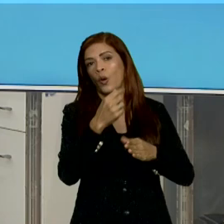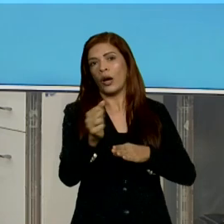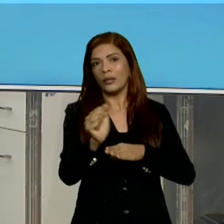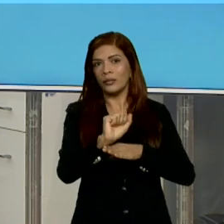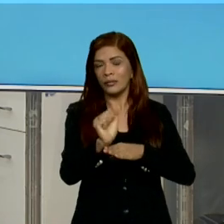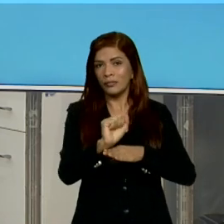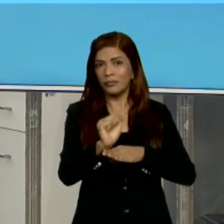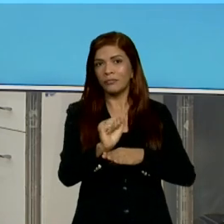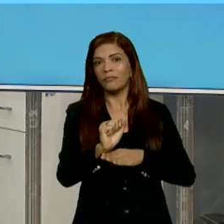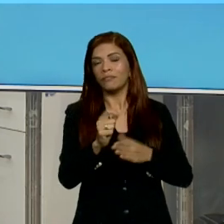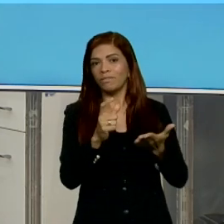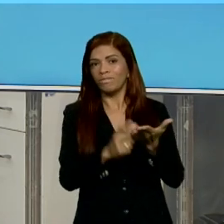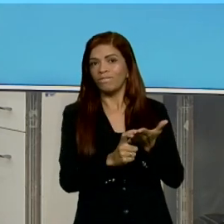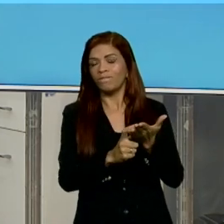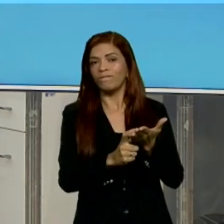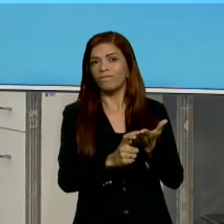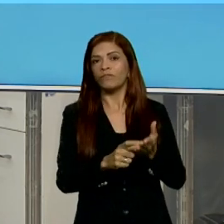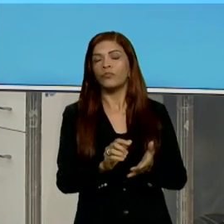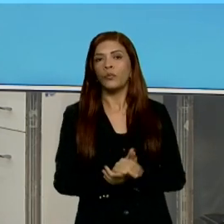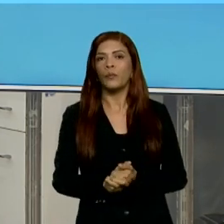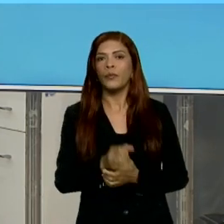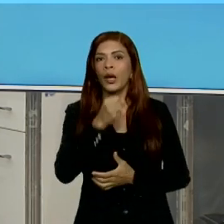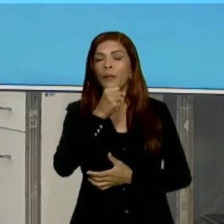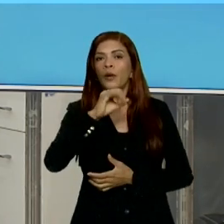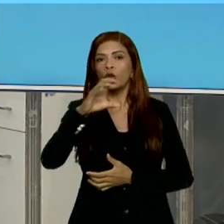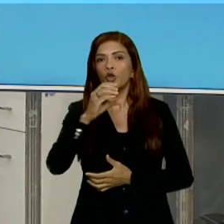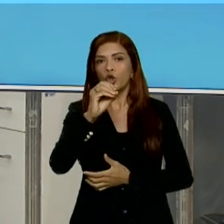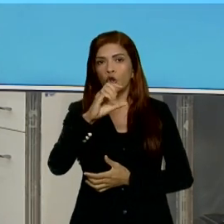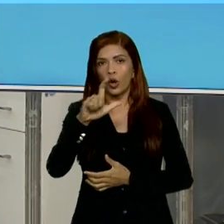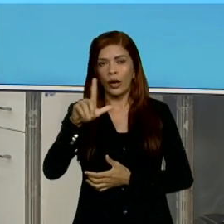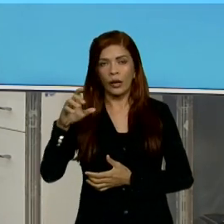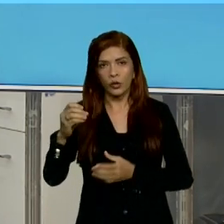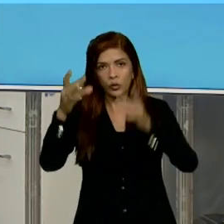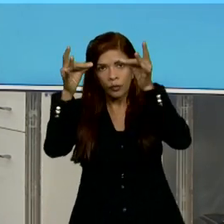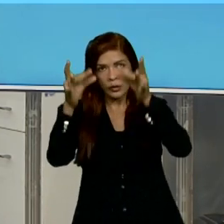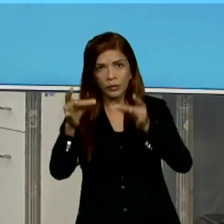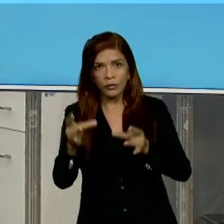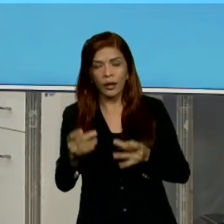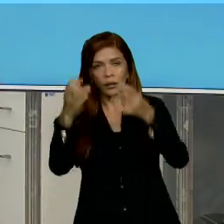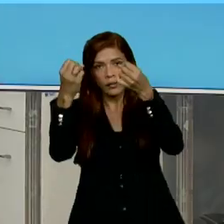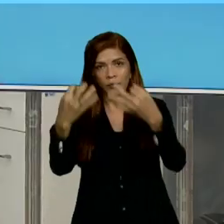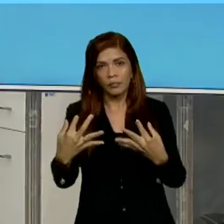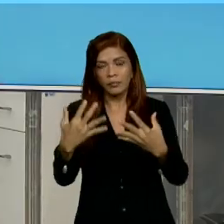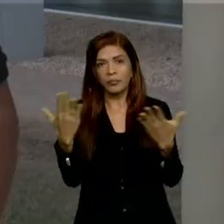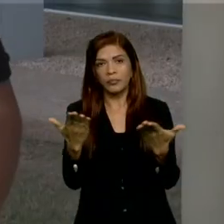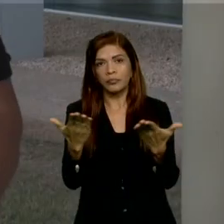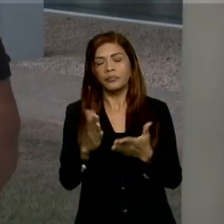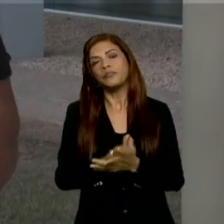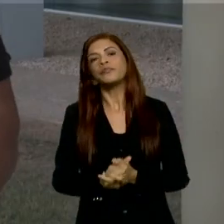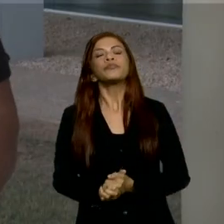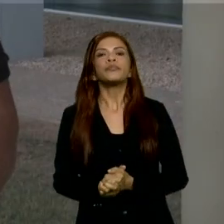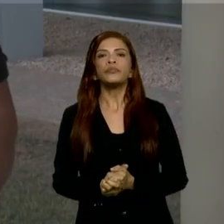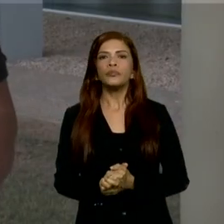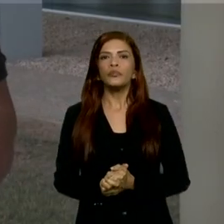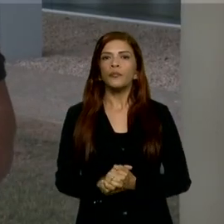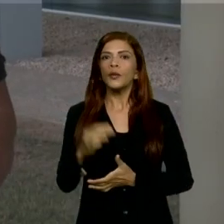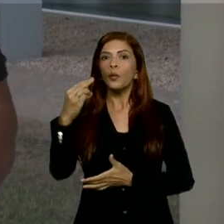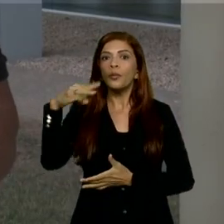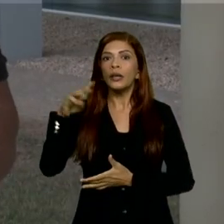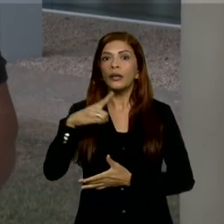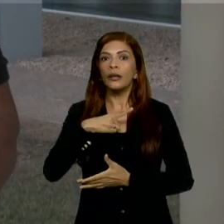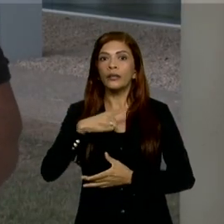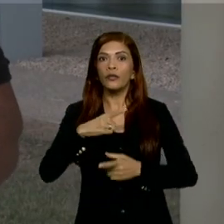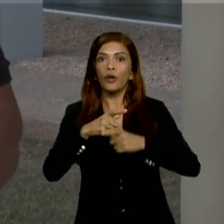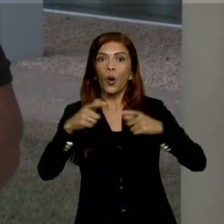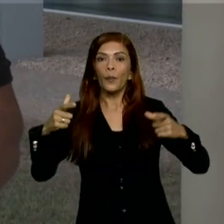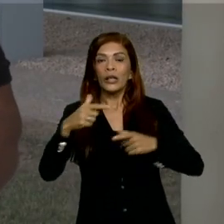habilitação do país o repórter Joelson Braga tem mais detalhes sobre o assunto o Maranhão teve aumento